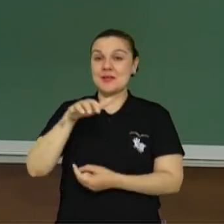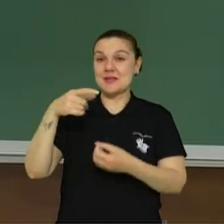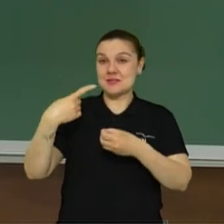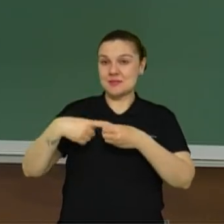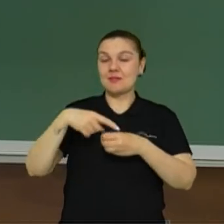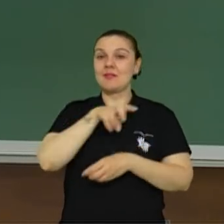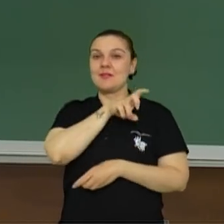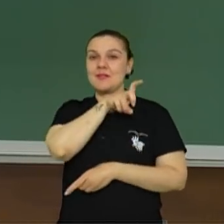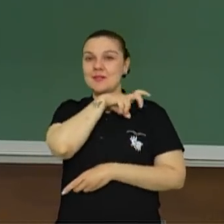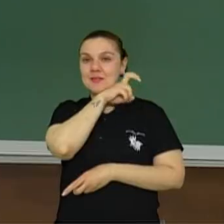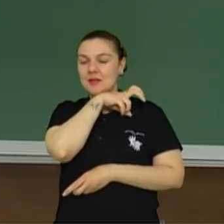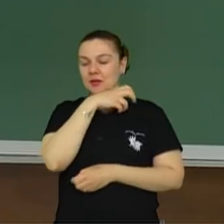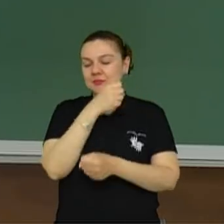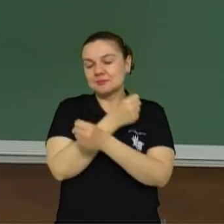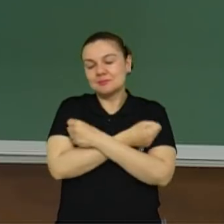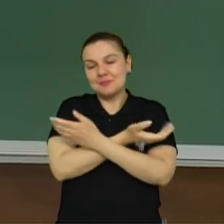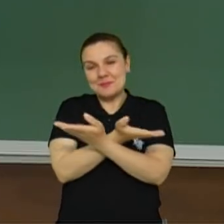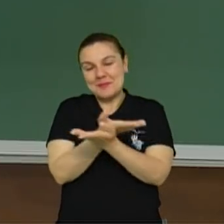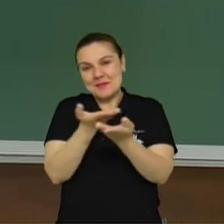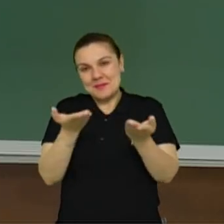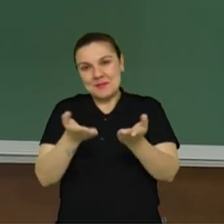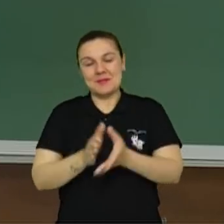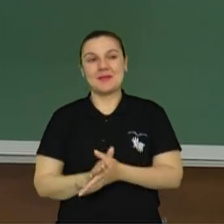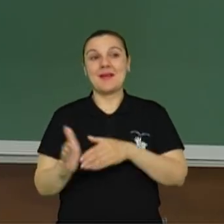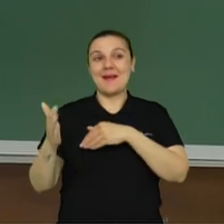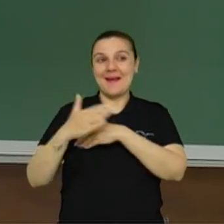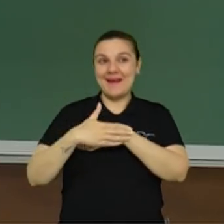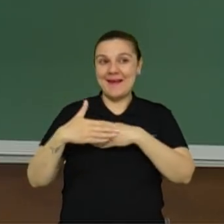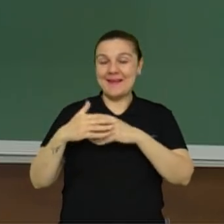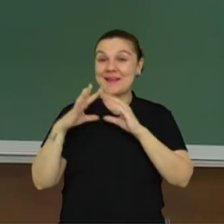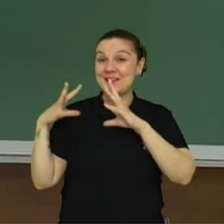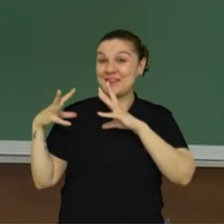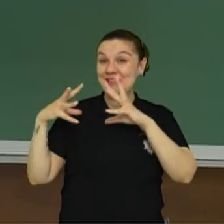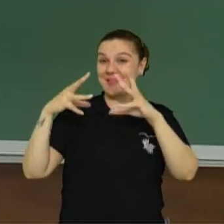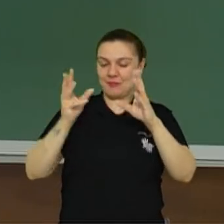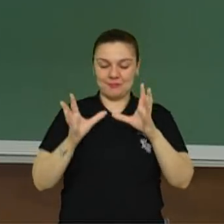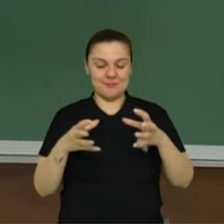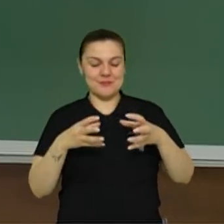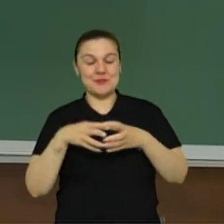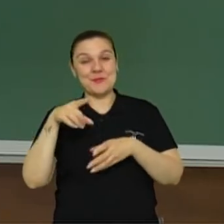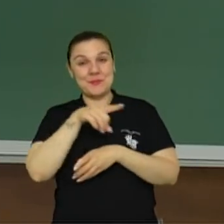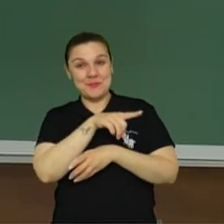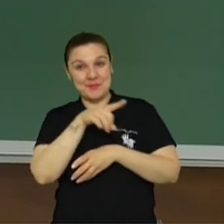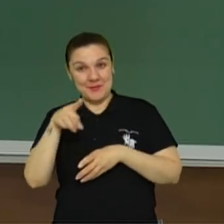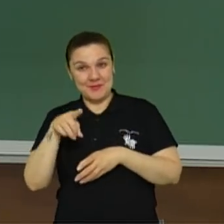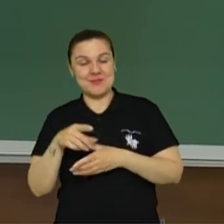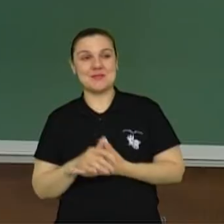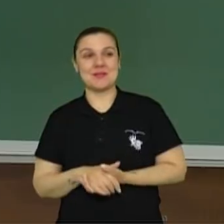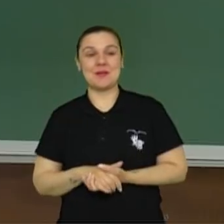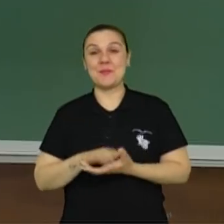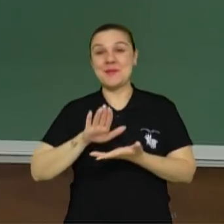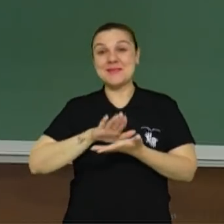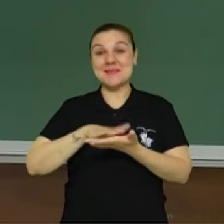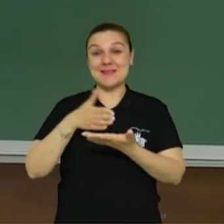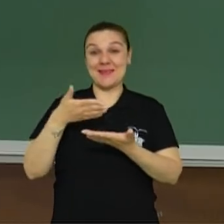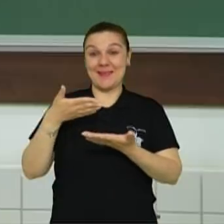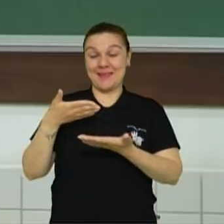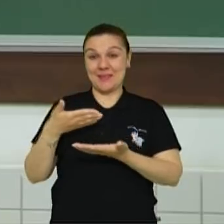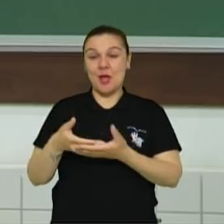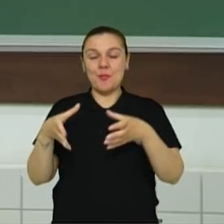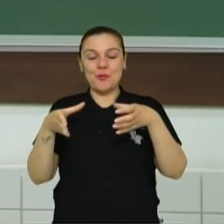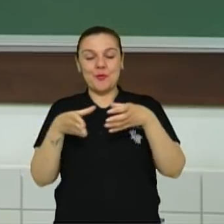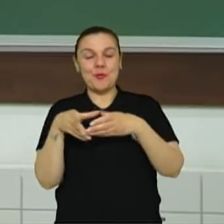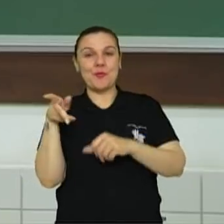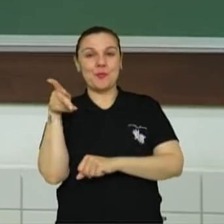de Cascavel, sintam-se abraçados, tá? O nosso carinho aqui de toda a nossa equipe, né? Dos nossos intérpretes, da